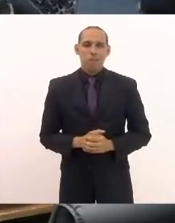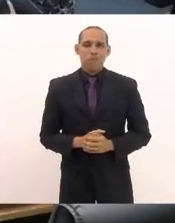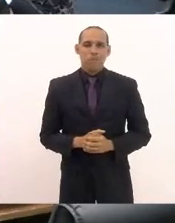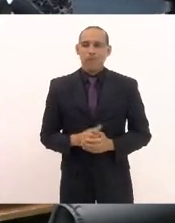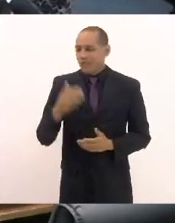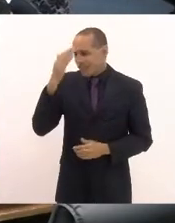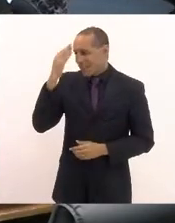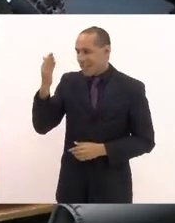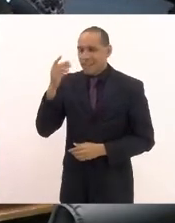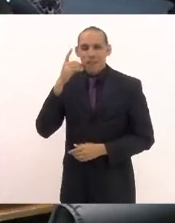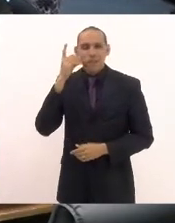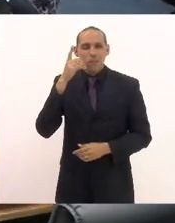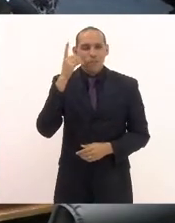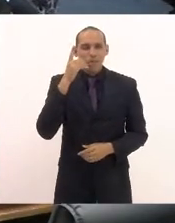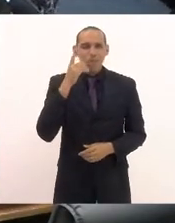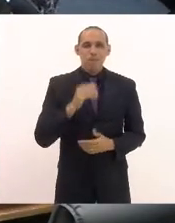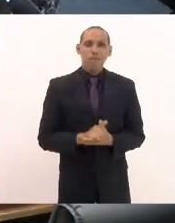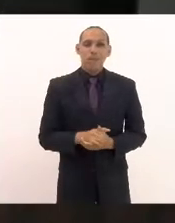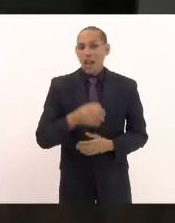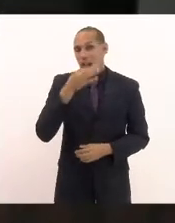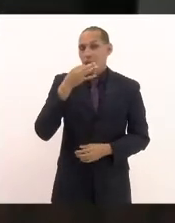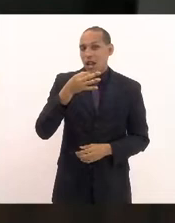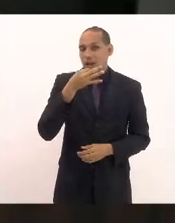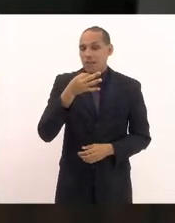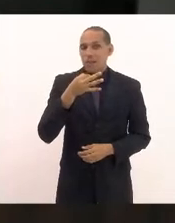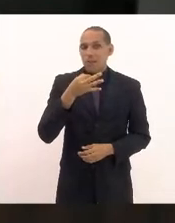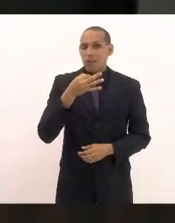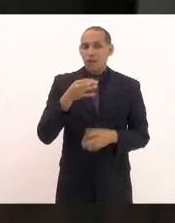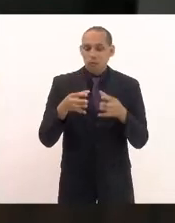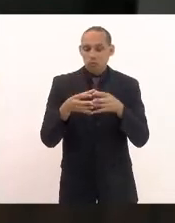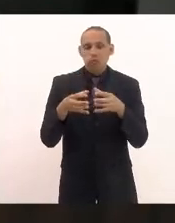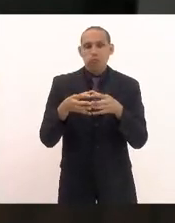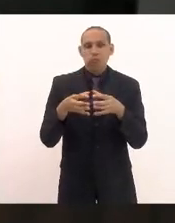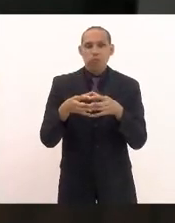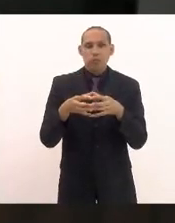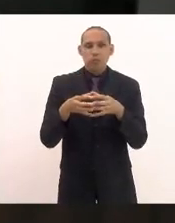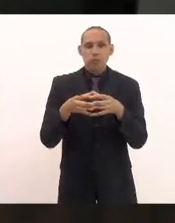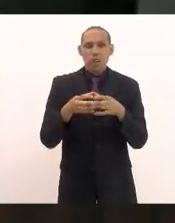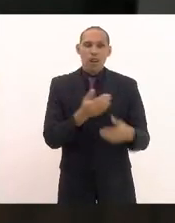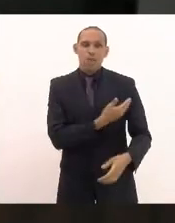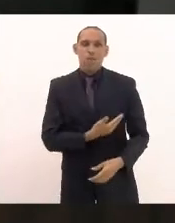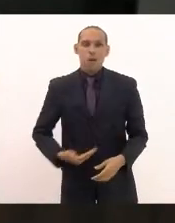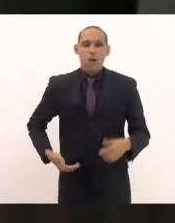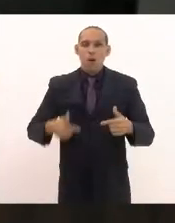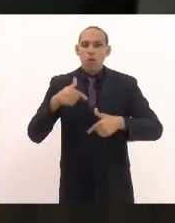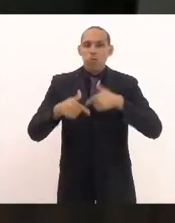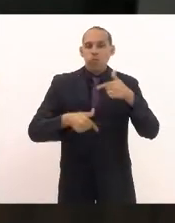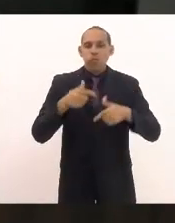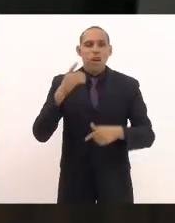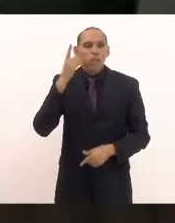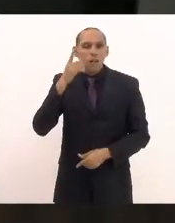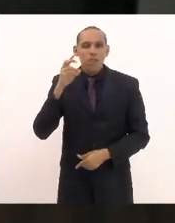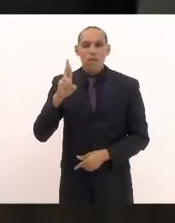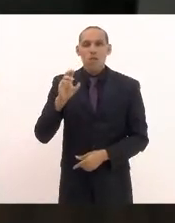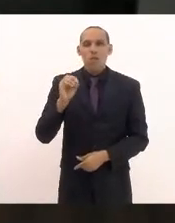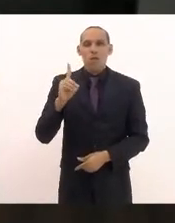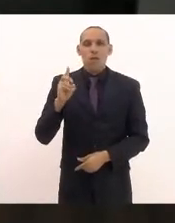Obrigada, deputado. Para emitir parecer pela Comissão de Servidores Públicos, deputado Rodrigo Amorim,